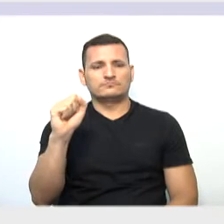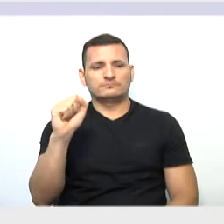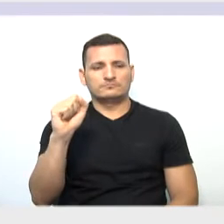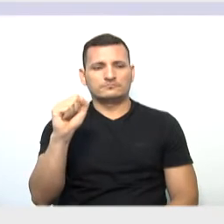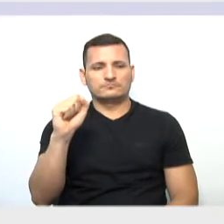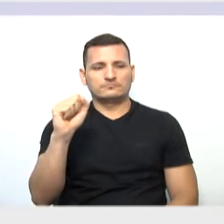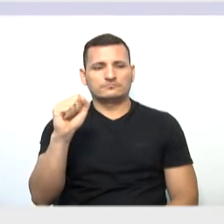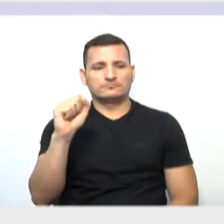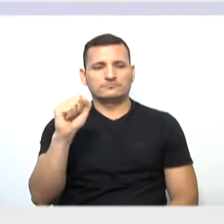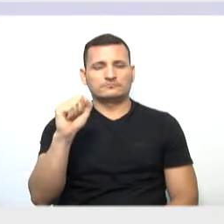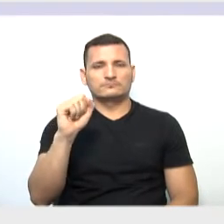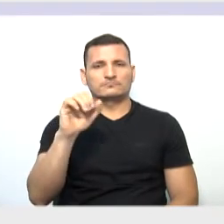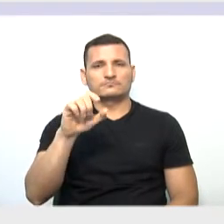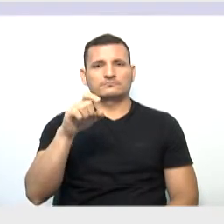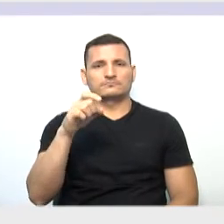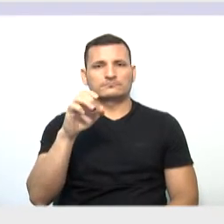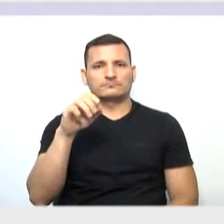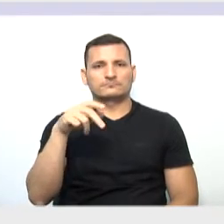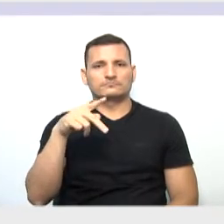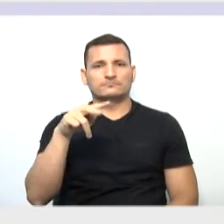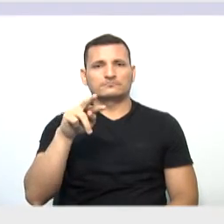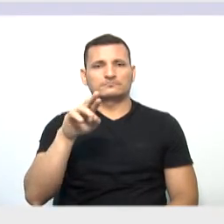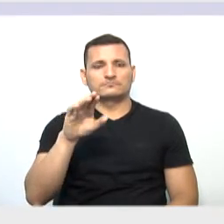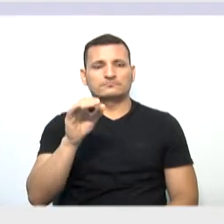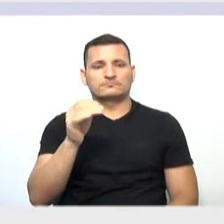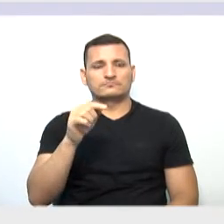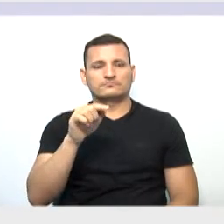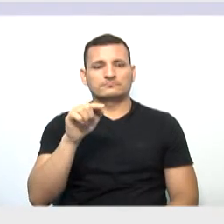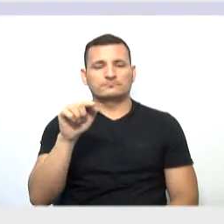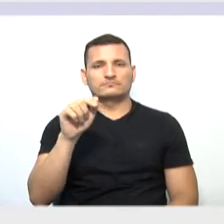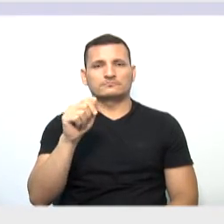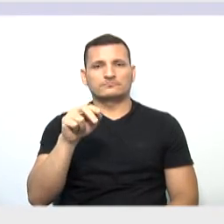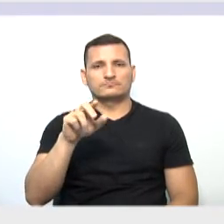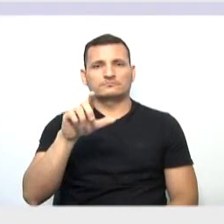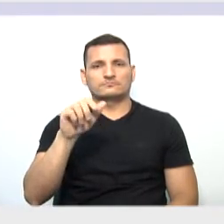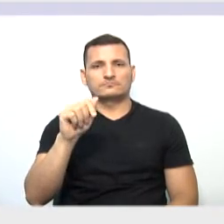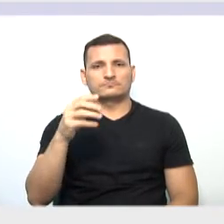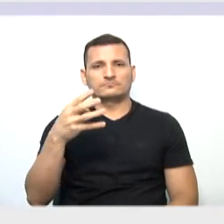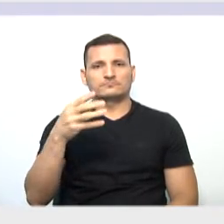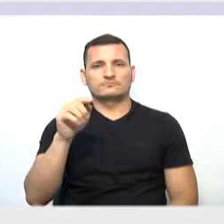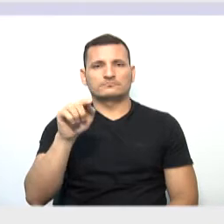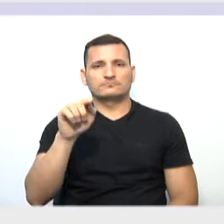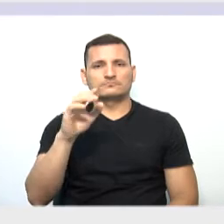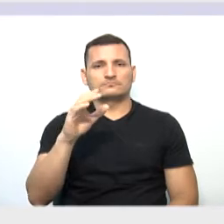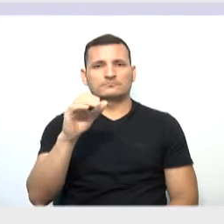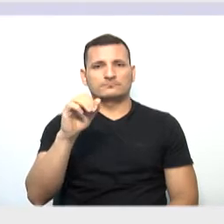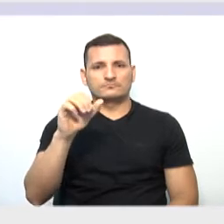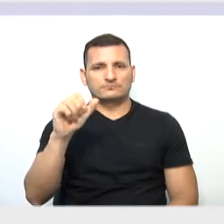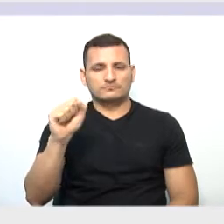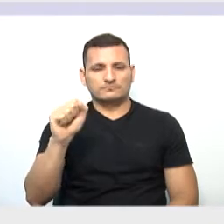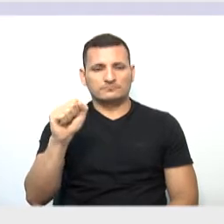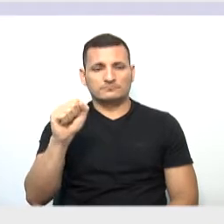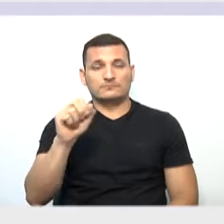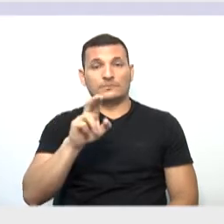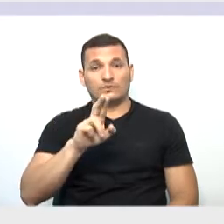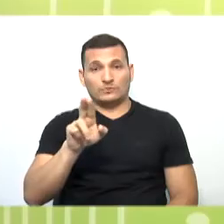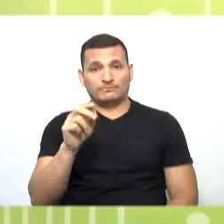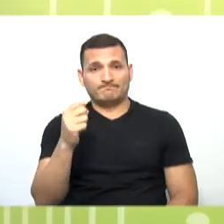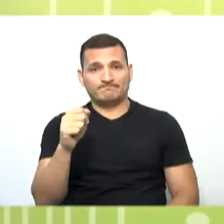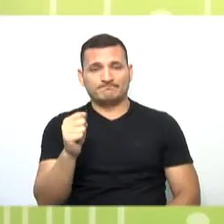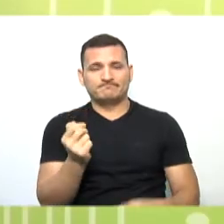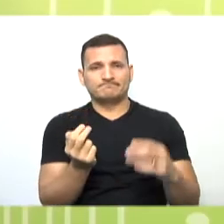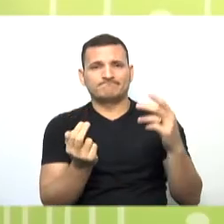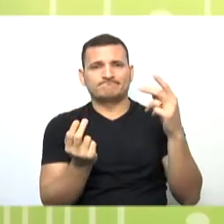ó? Exemplo, underline, aula4.css. Importante, o nome deve